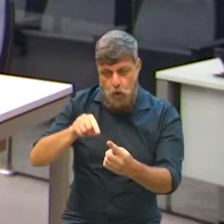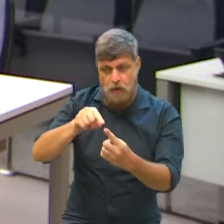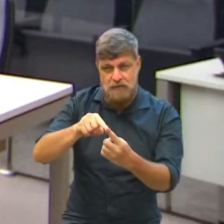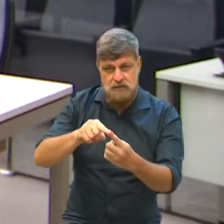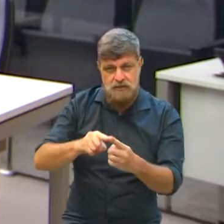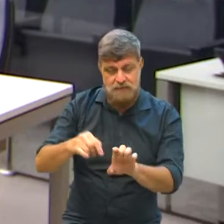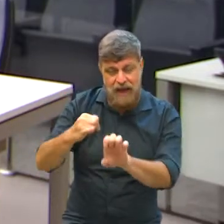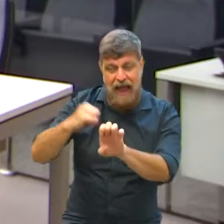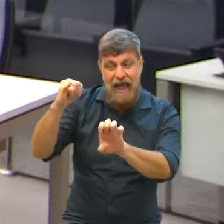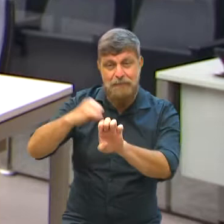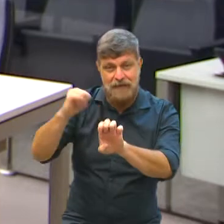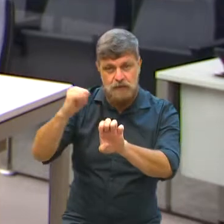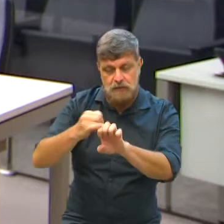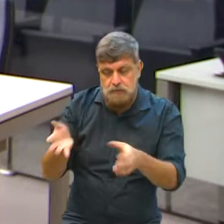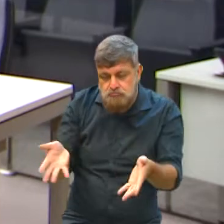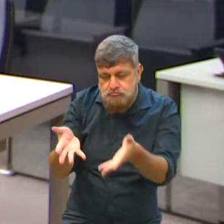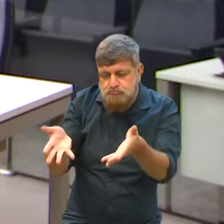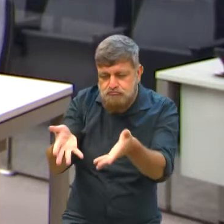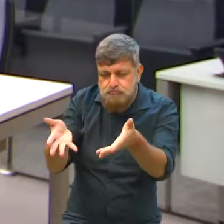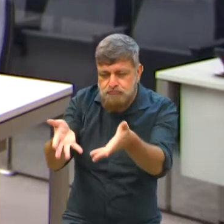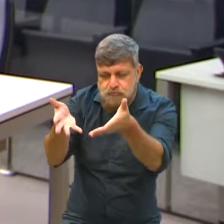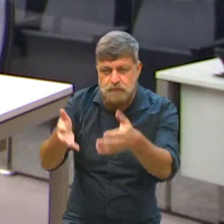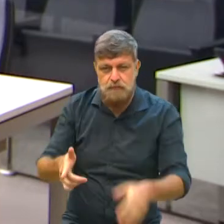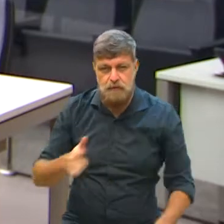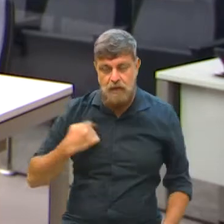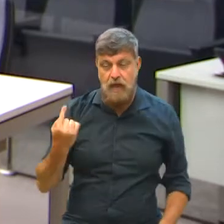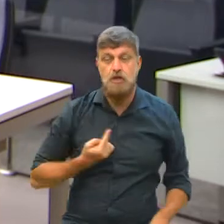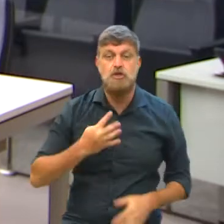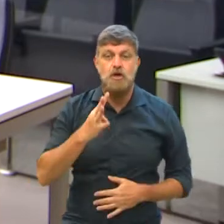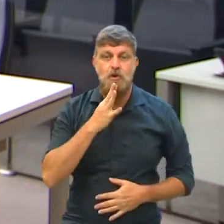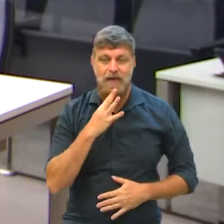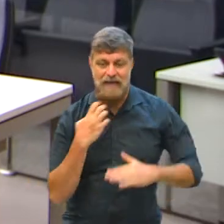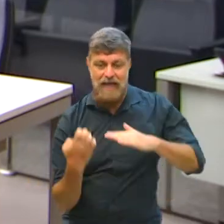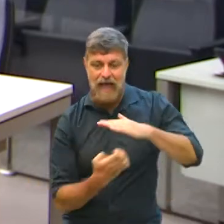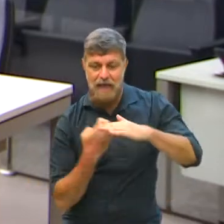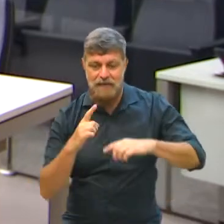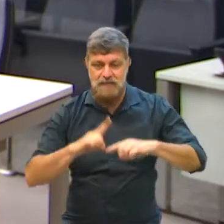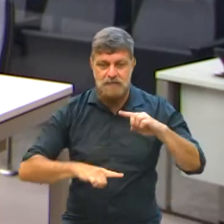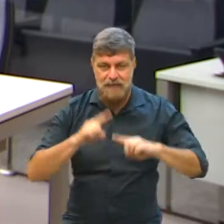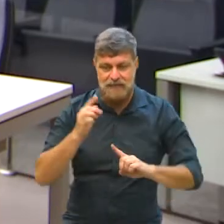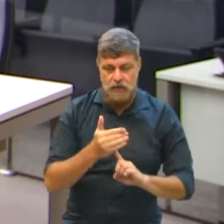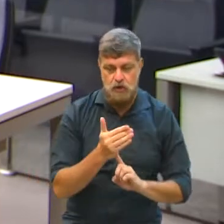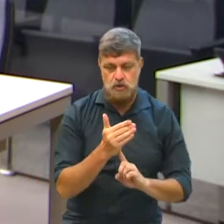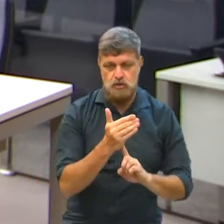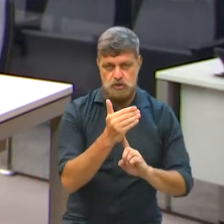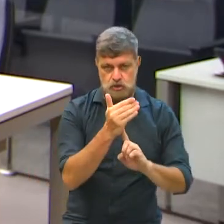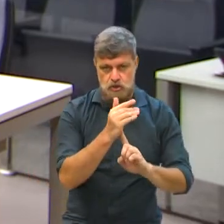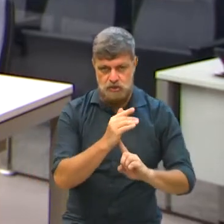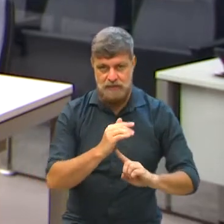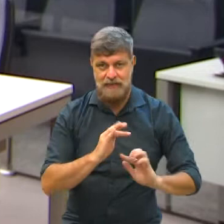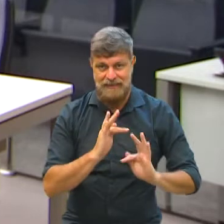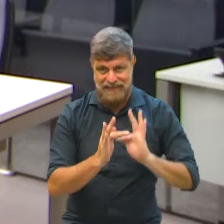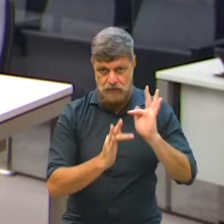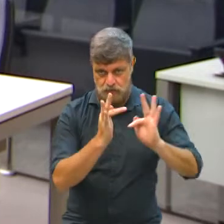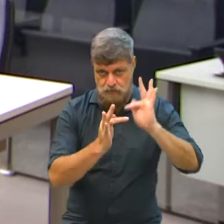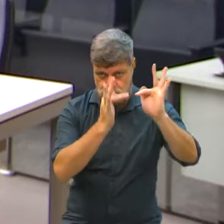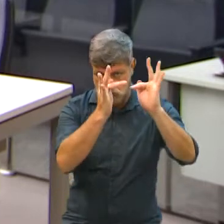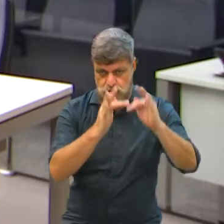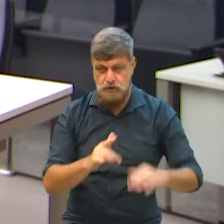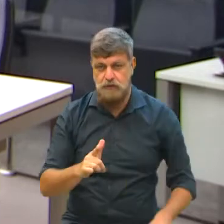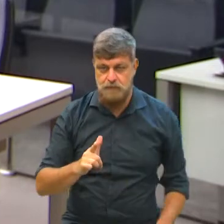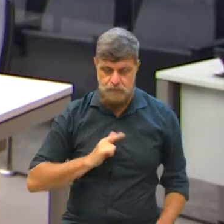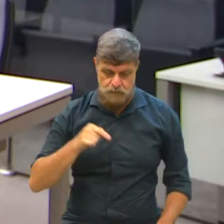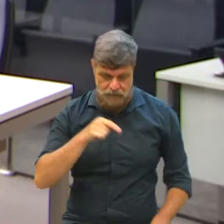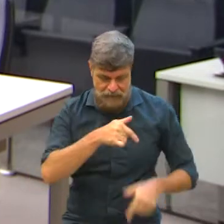para favorecer a Inovação e empreendedorismo aumente a gente conhece como as startups né que são empresas que trabalham com produtos de